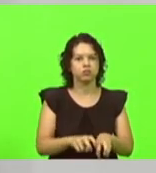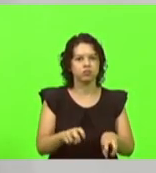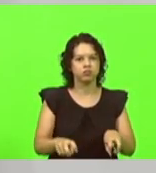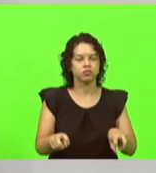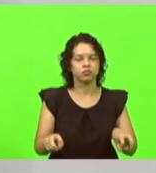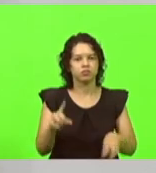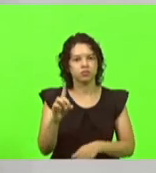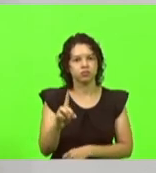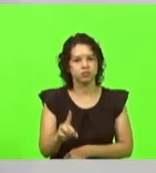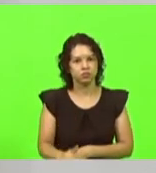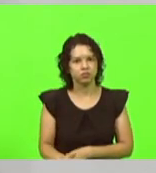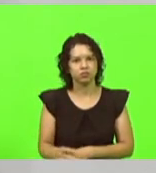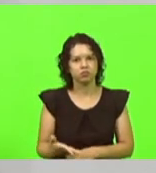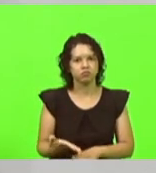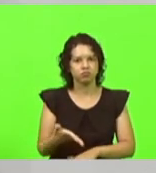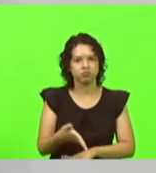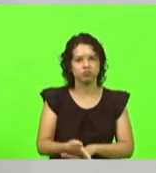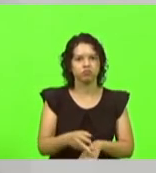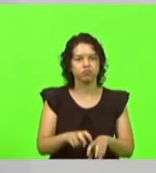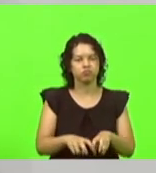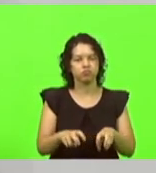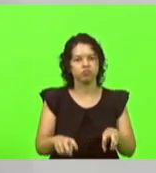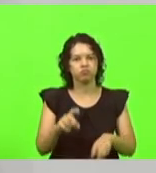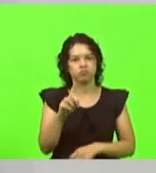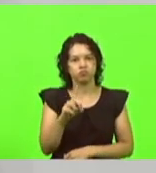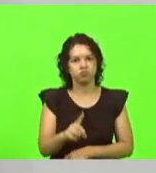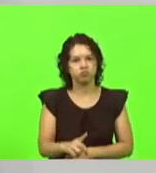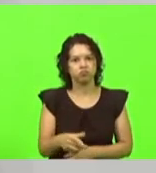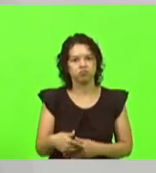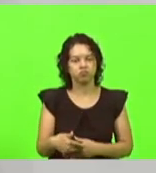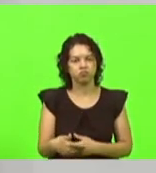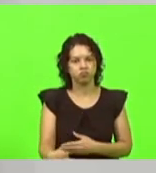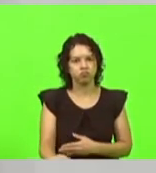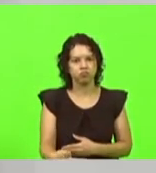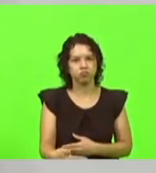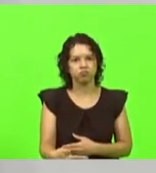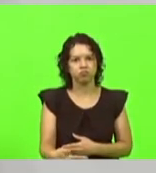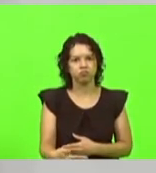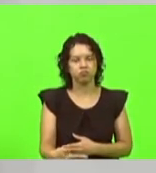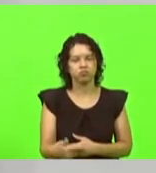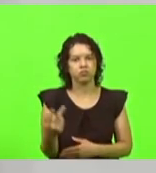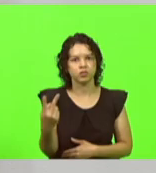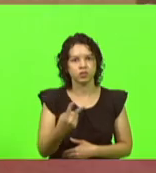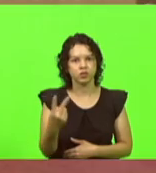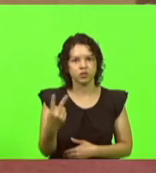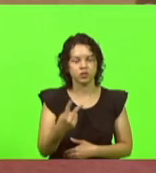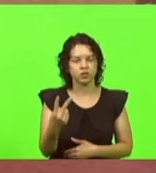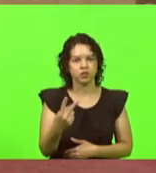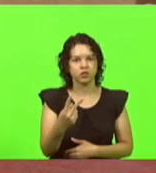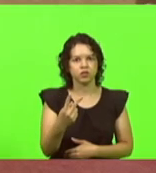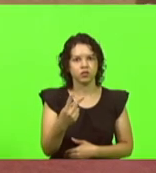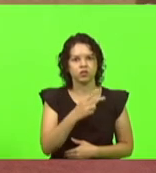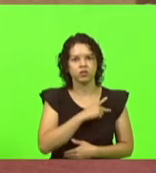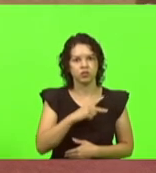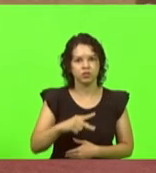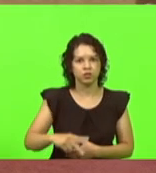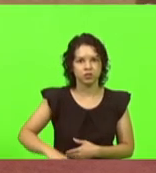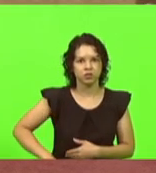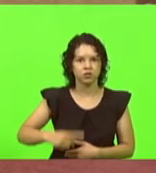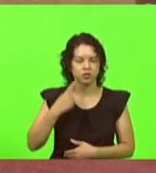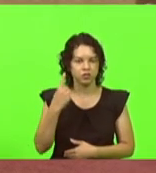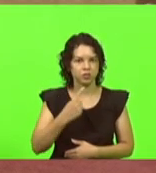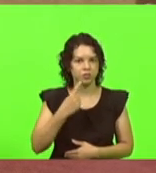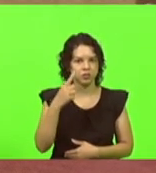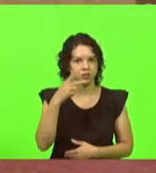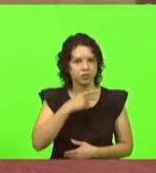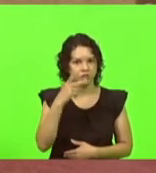estão na mesa diretora, iniciando pelo nosso segundo vice-presidente, deputado Kennedy